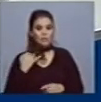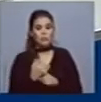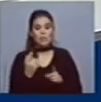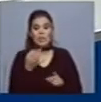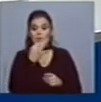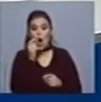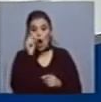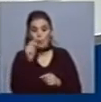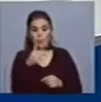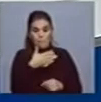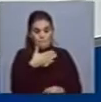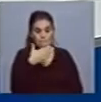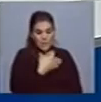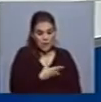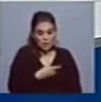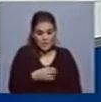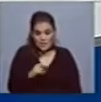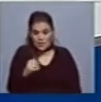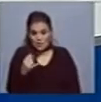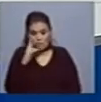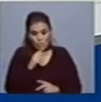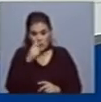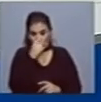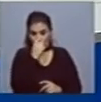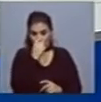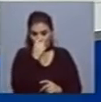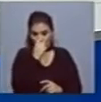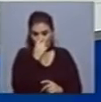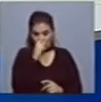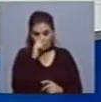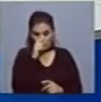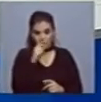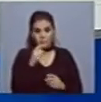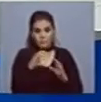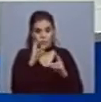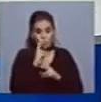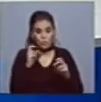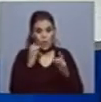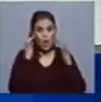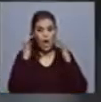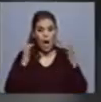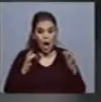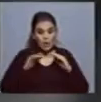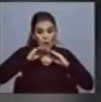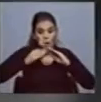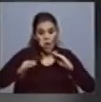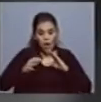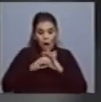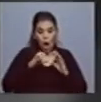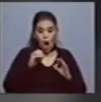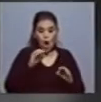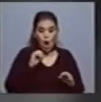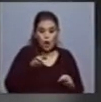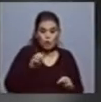senhor, em 1932, descobriu as emissões de rádio associadas ao cosmos. Ele trabalhava